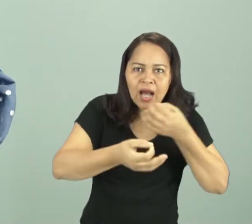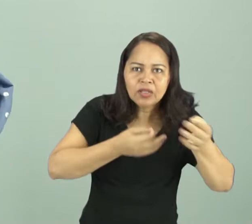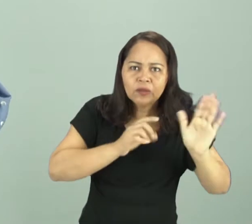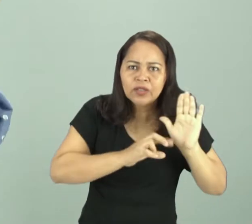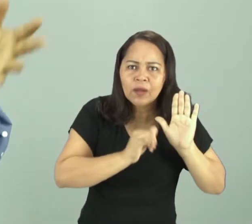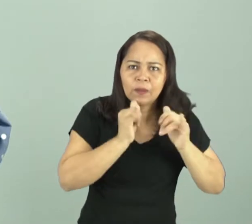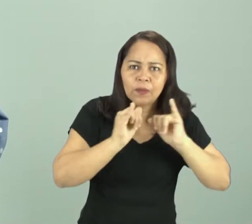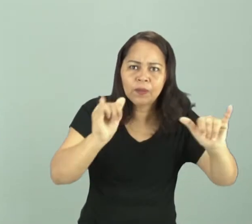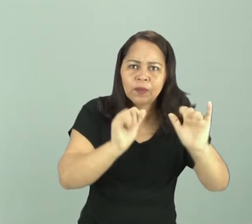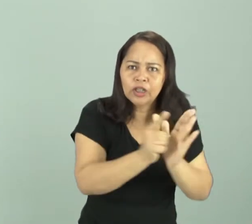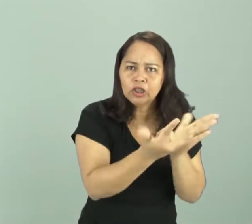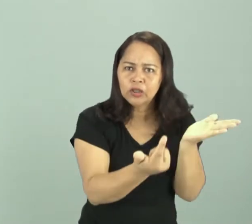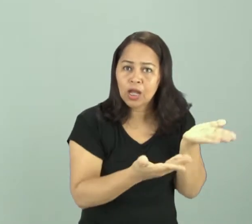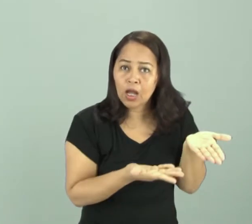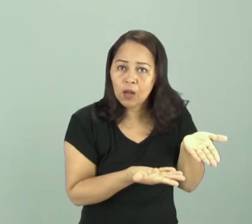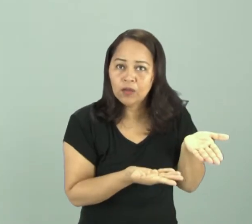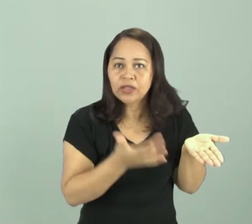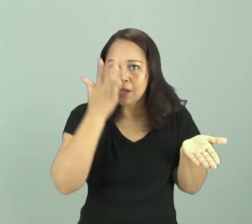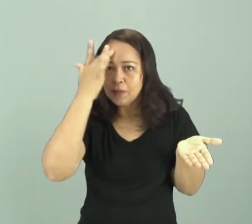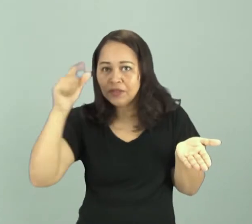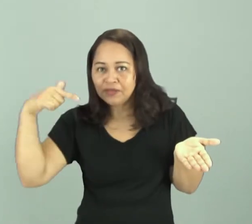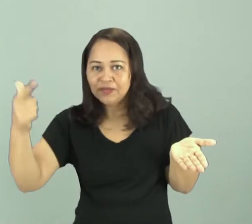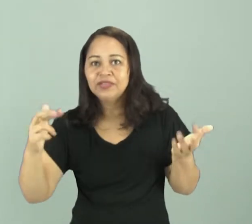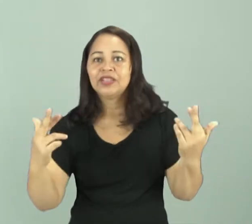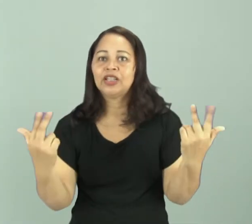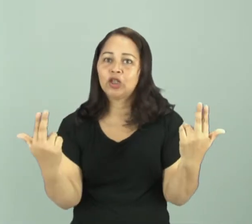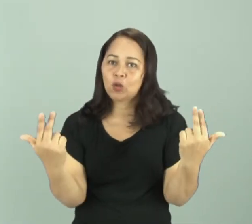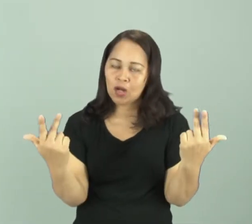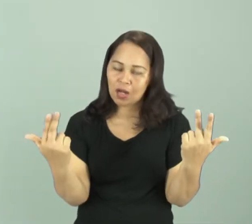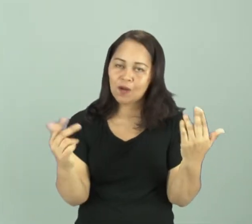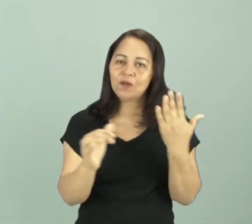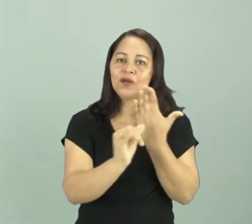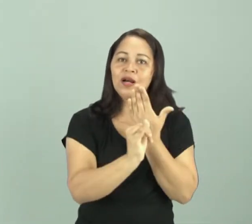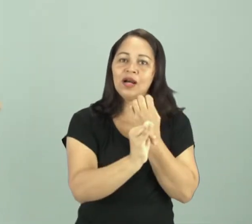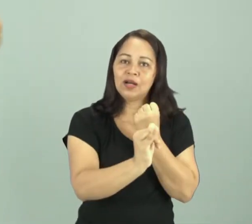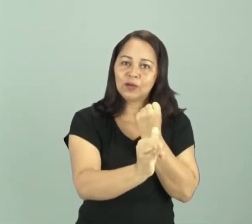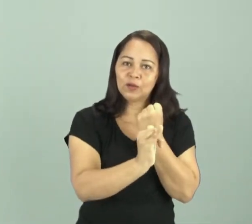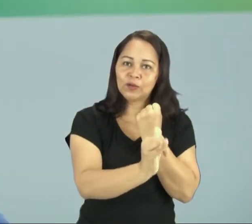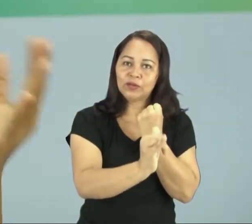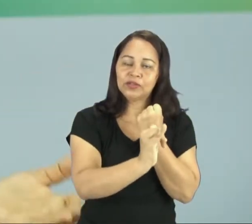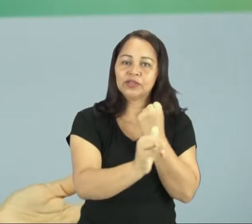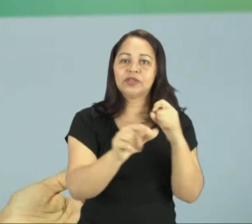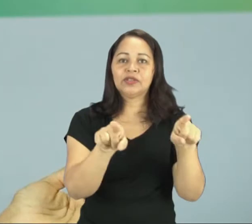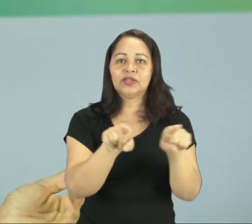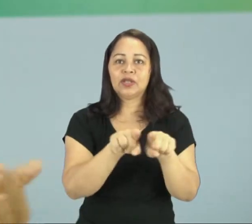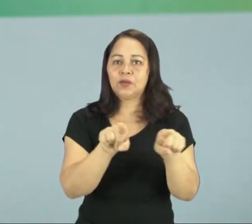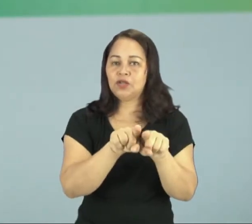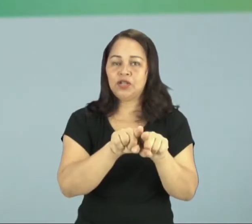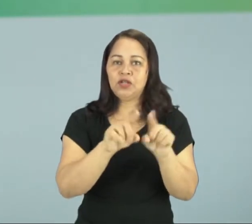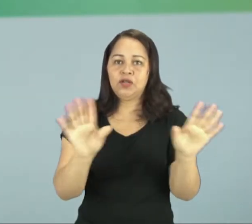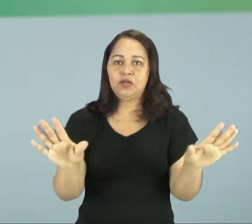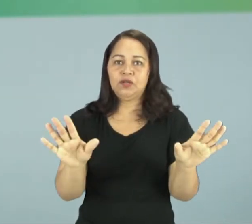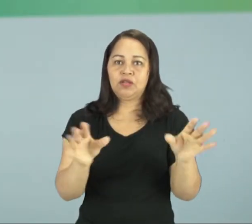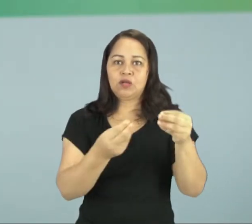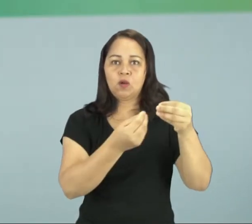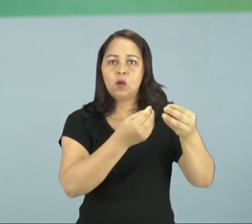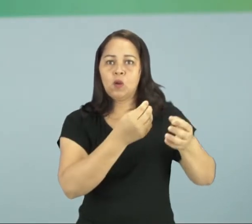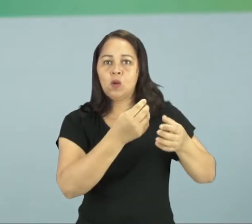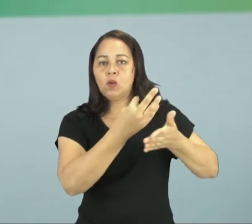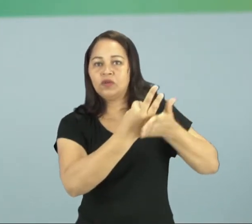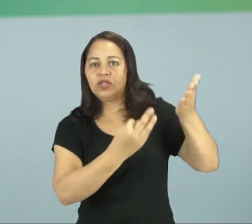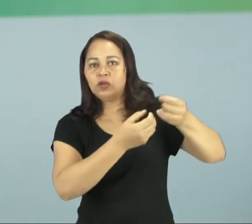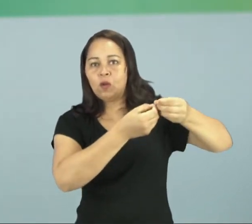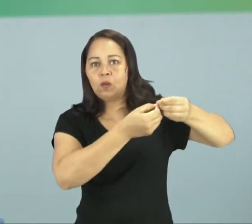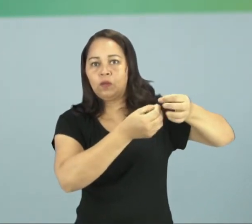temos outros fatos, outros acontecimentos. Então, a crônica segue essa regra de não ser um texto muito longo, de não